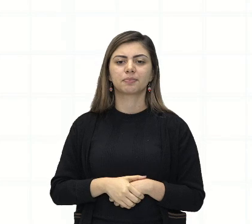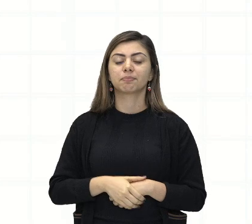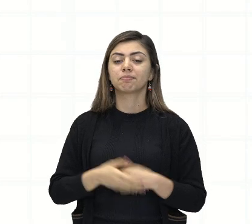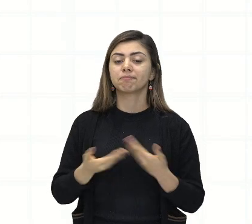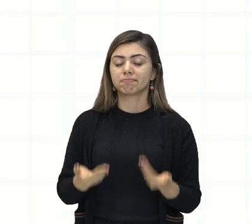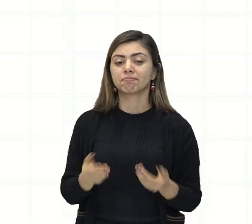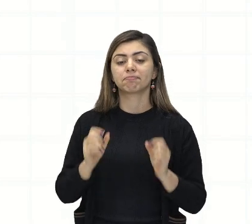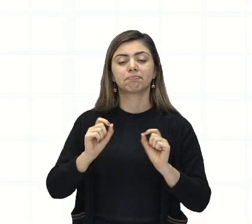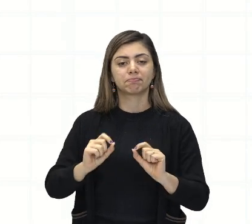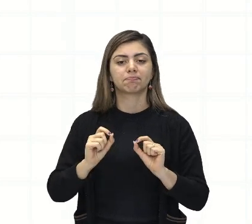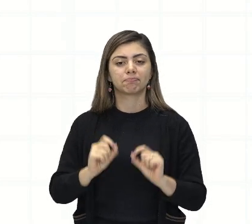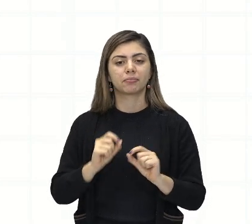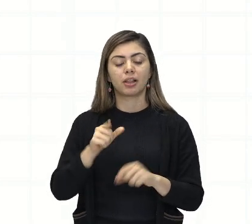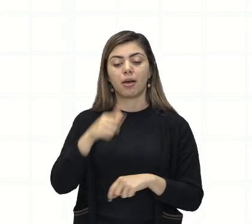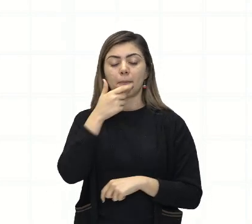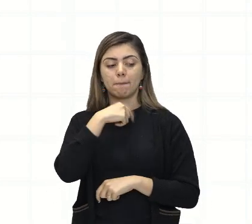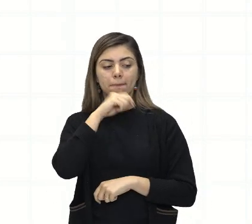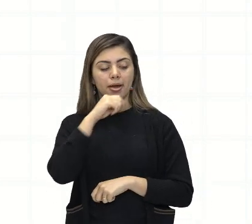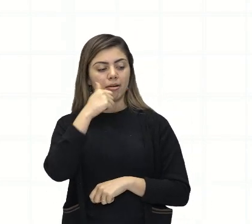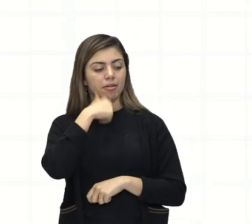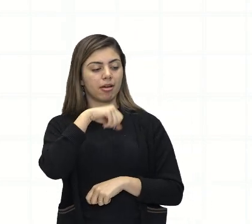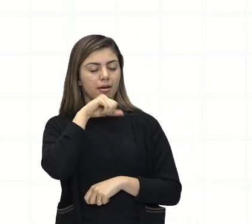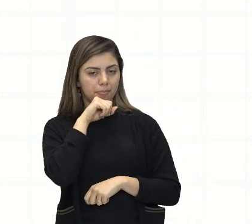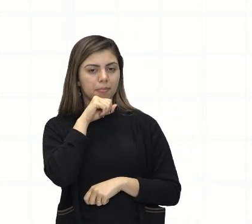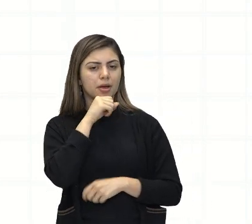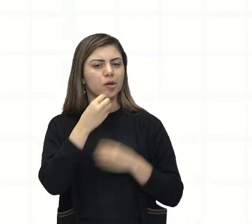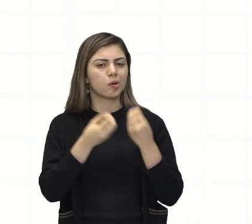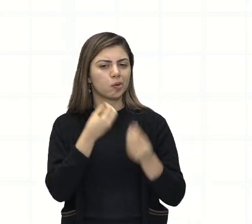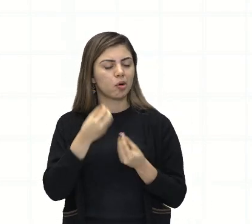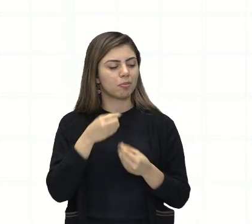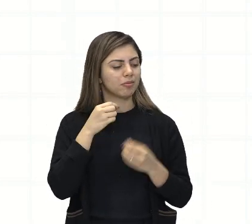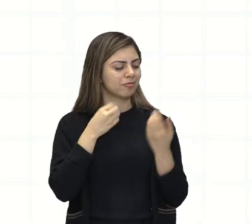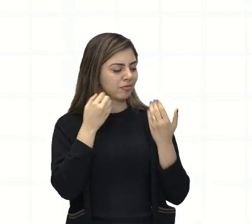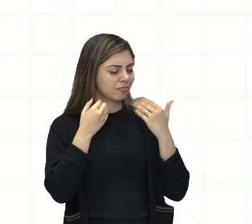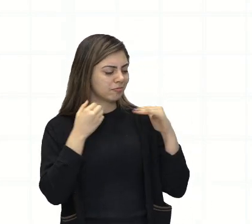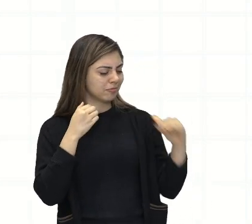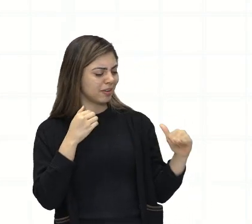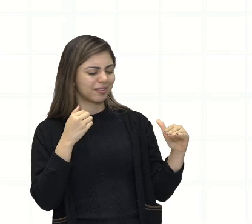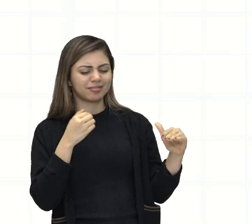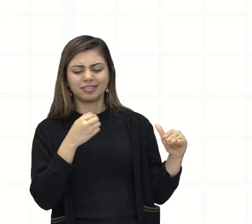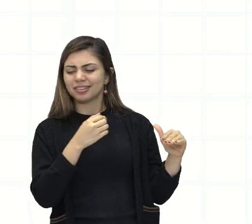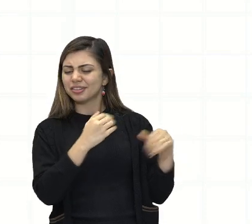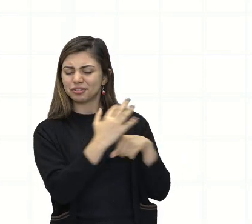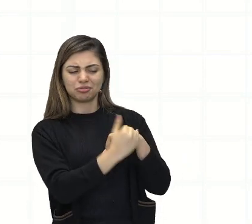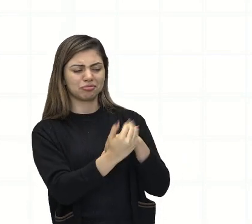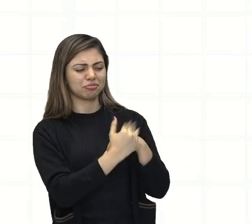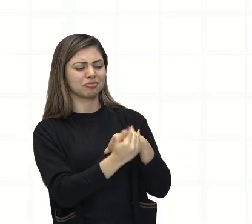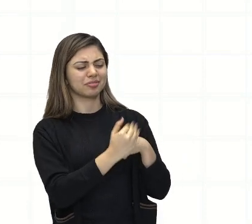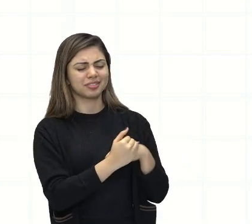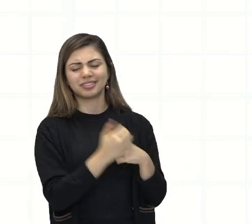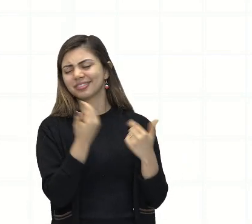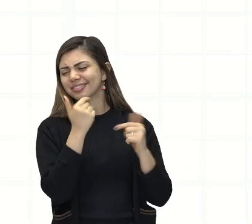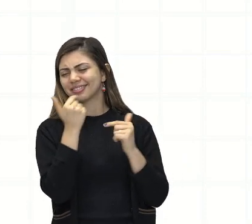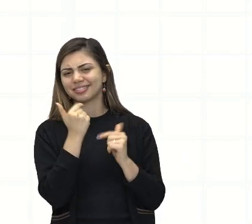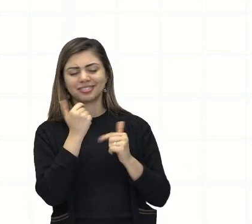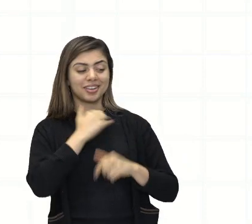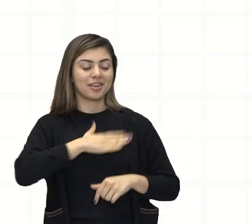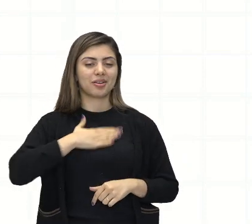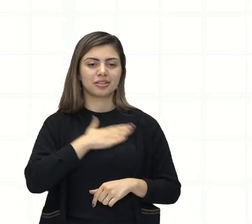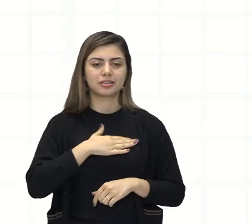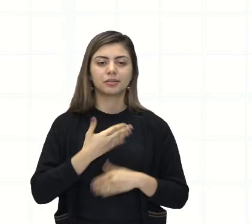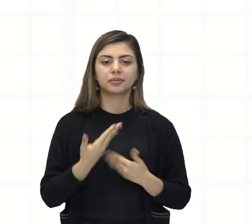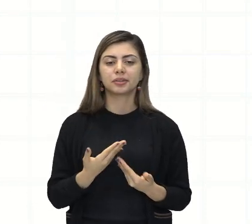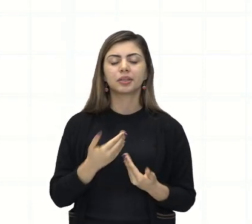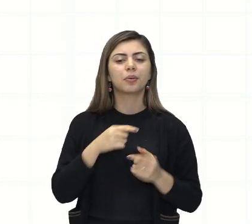com isso, pai e mãe davam de zangar-se. Não gostavam muito que aquela criança estivesse chamando a atenção deles. Em vão, Nininha